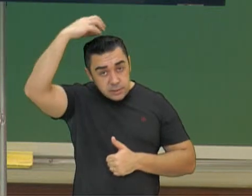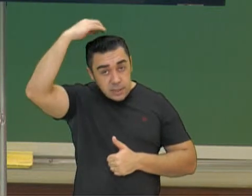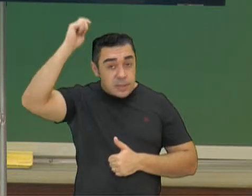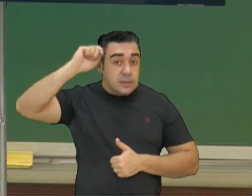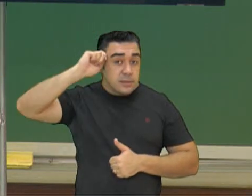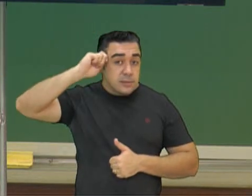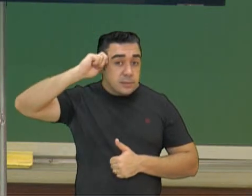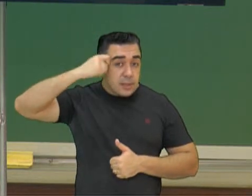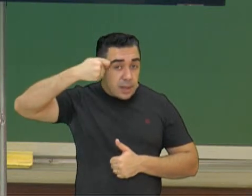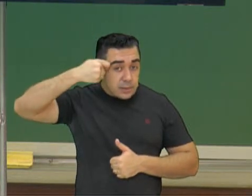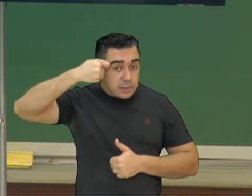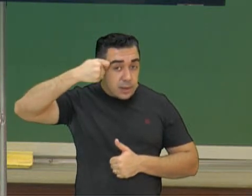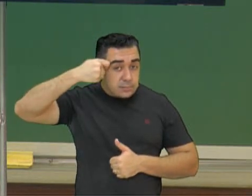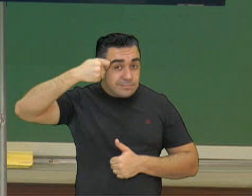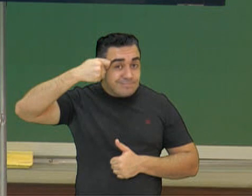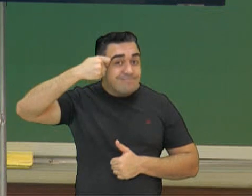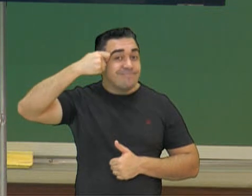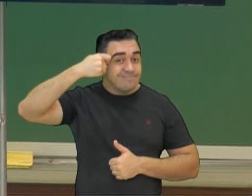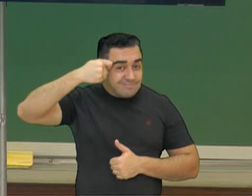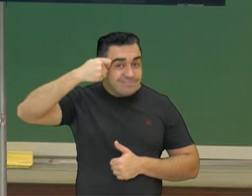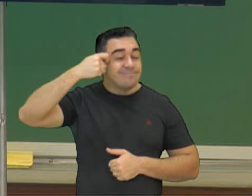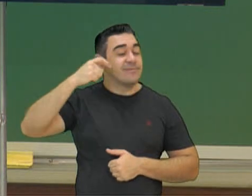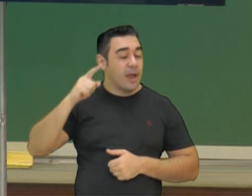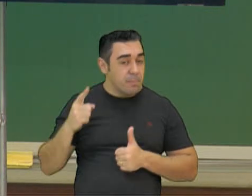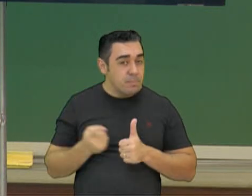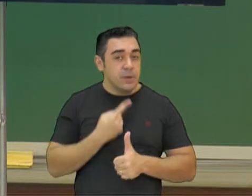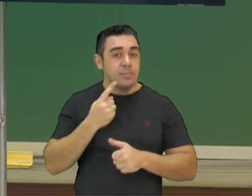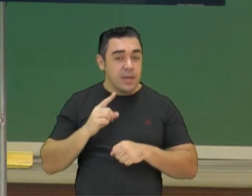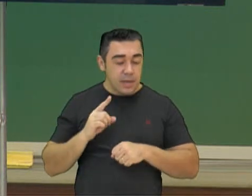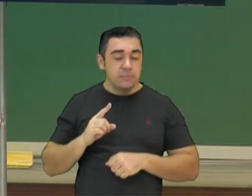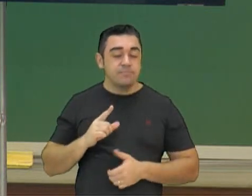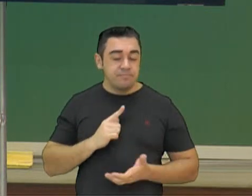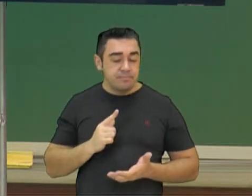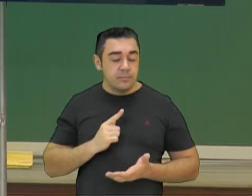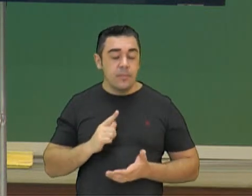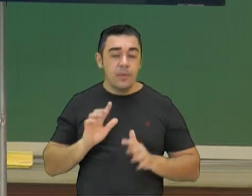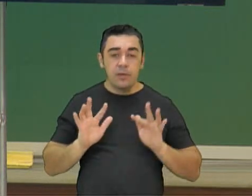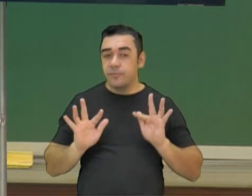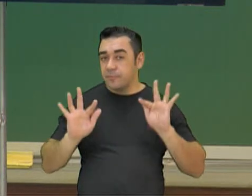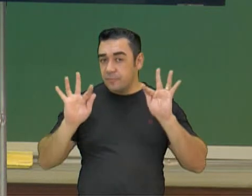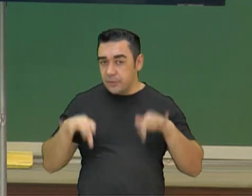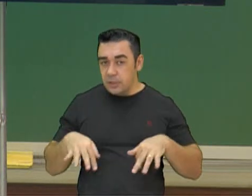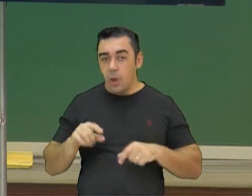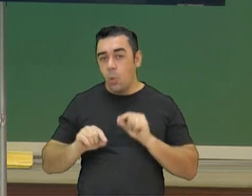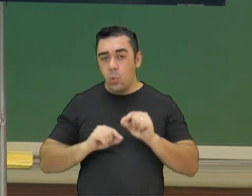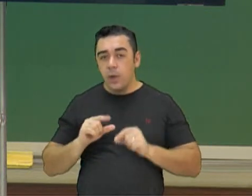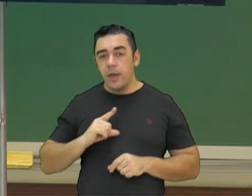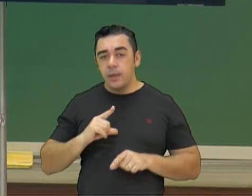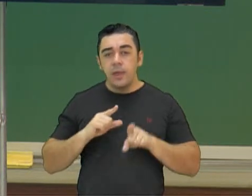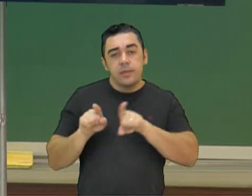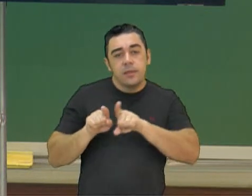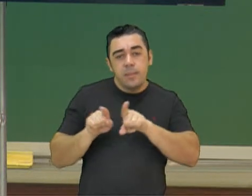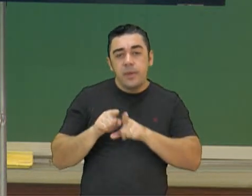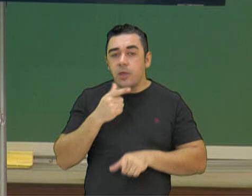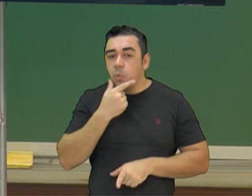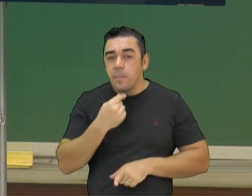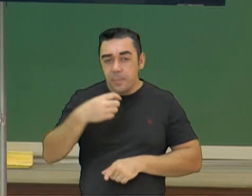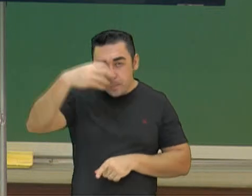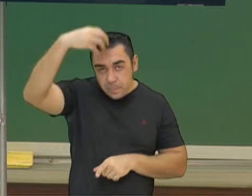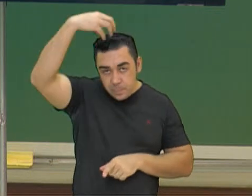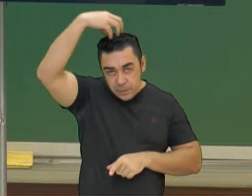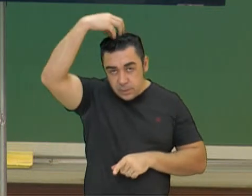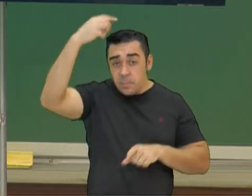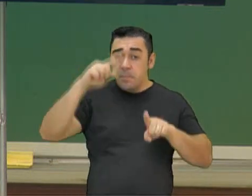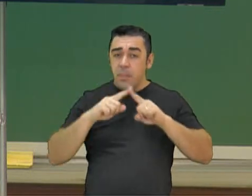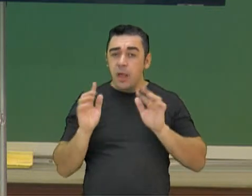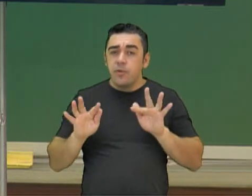poderia comentar, mas não é o caso aqui. Mas enfim, é a primeira personagem negra. E no final, tem o príncipe também. Mas no final, tem uma